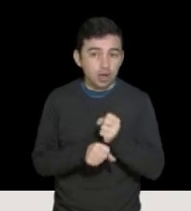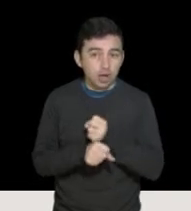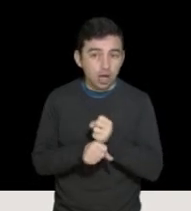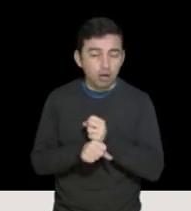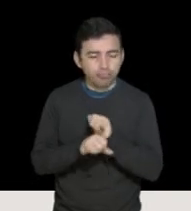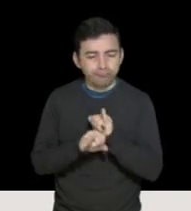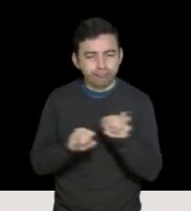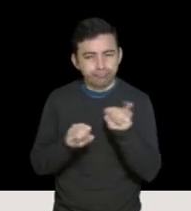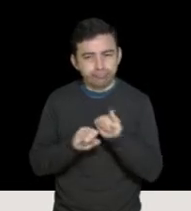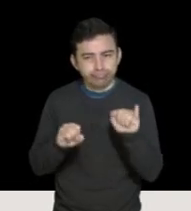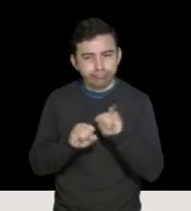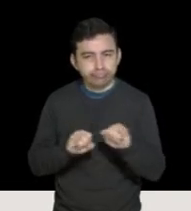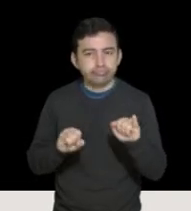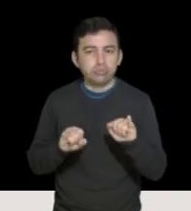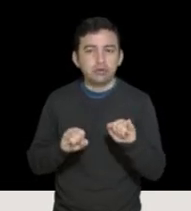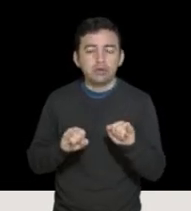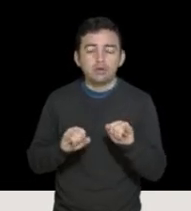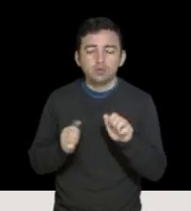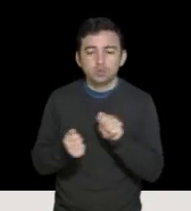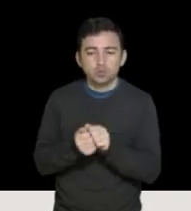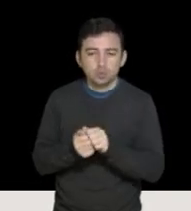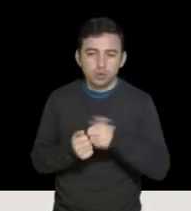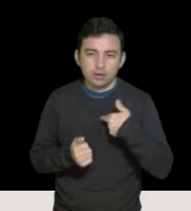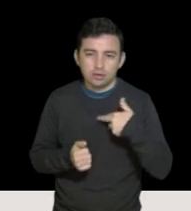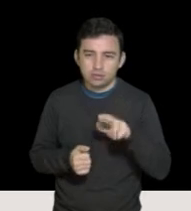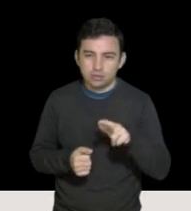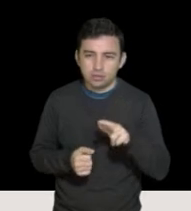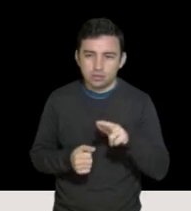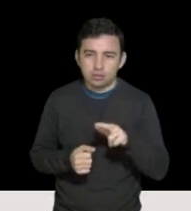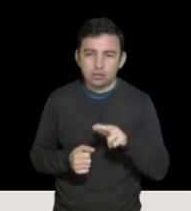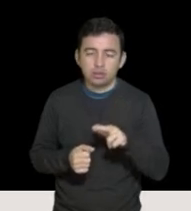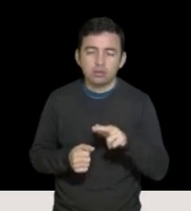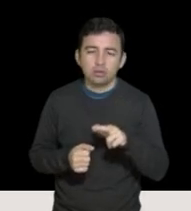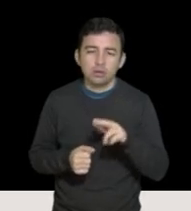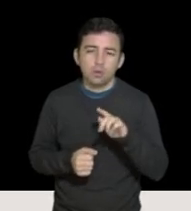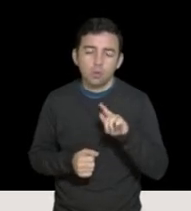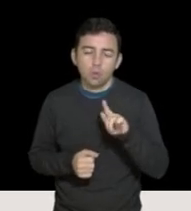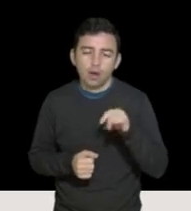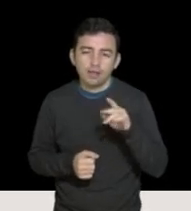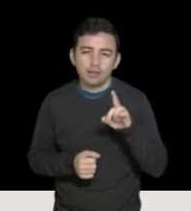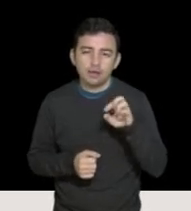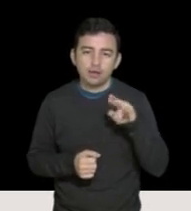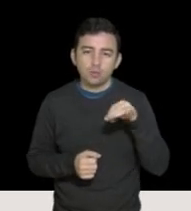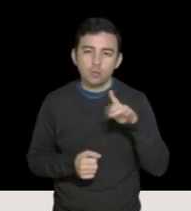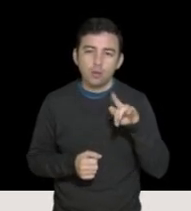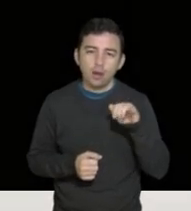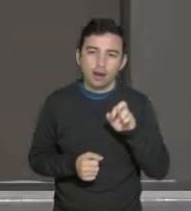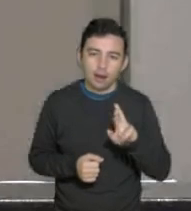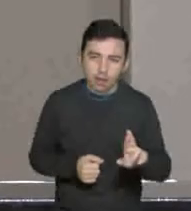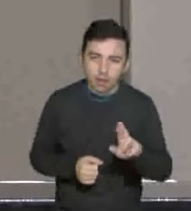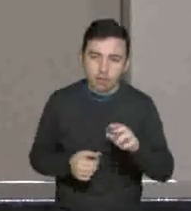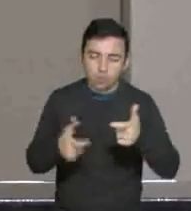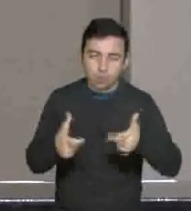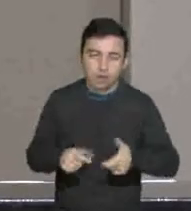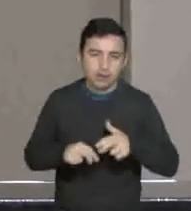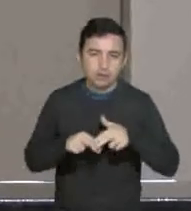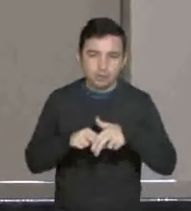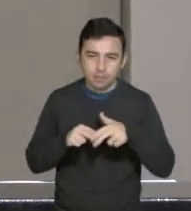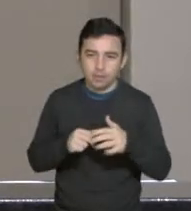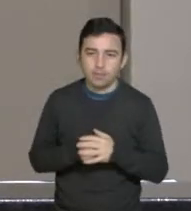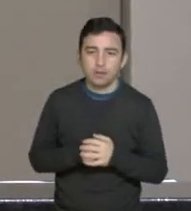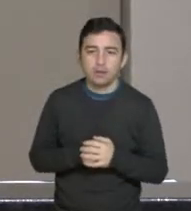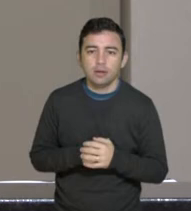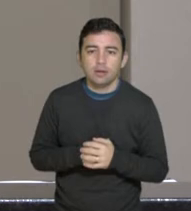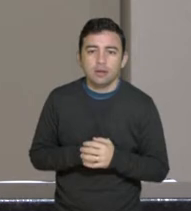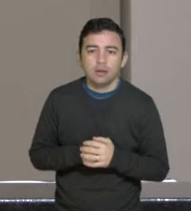ministério junto à Igreja do Evangelho Quadrangular em Itapema. Em discussão, não havendo quem